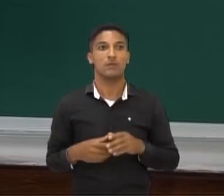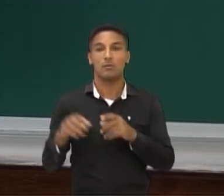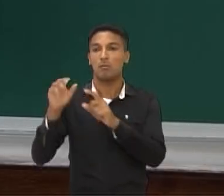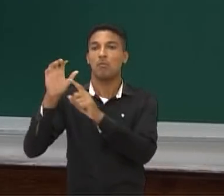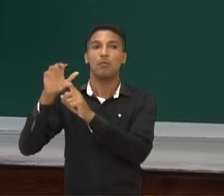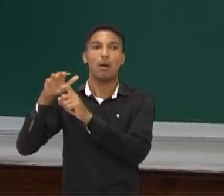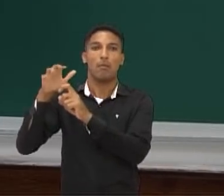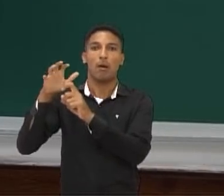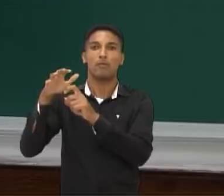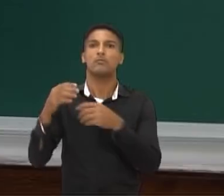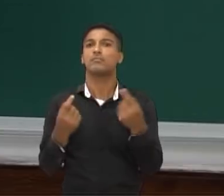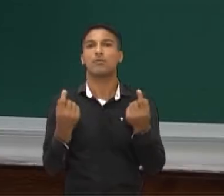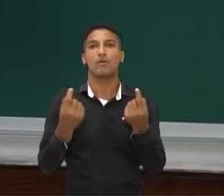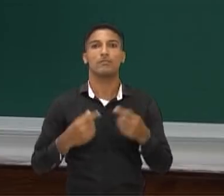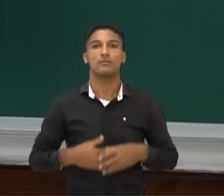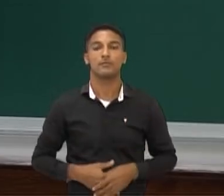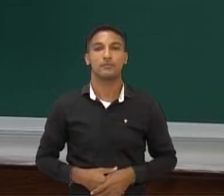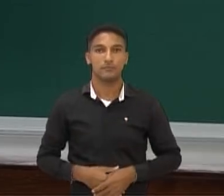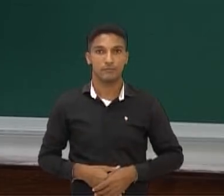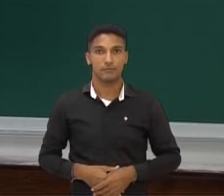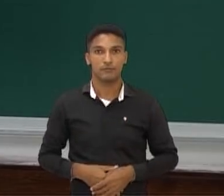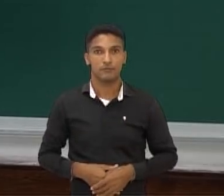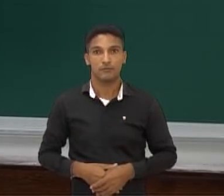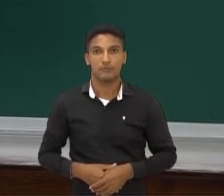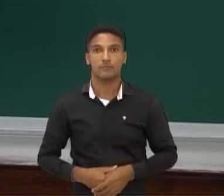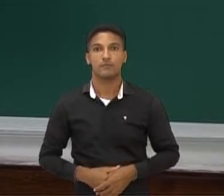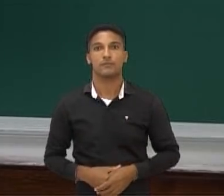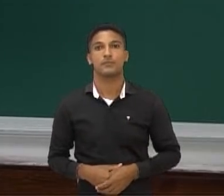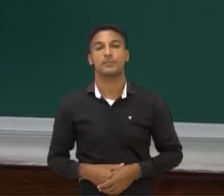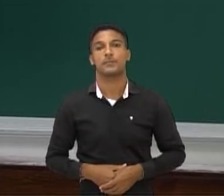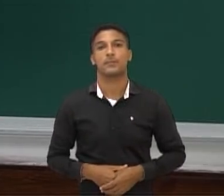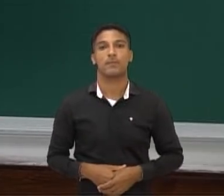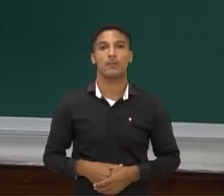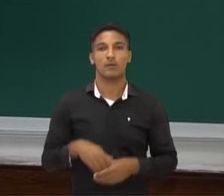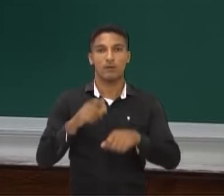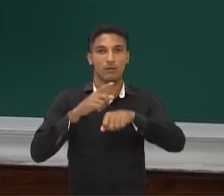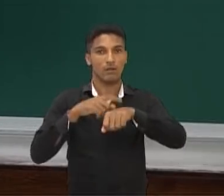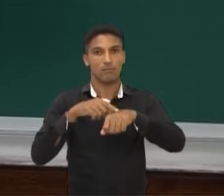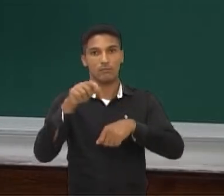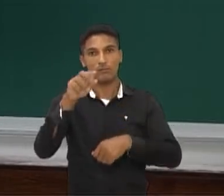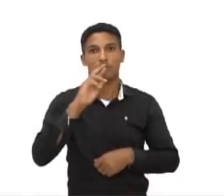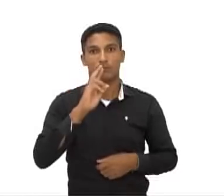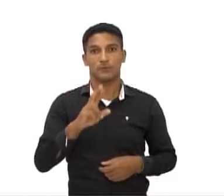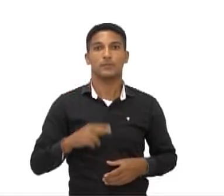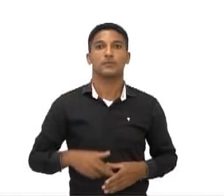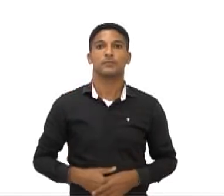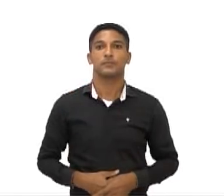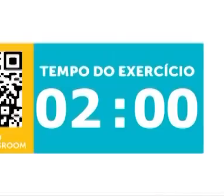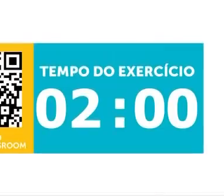tempo e nós já vamos retornar solucionando esse quiz. Um tempinho para você agora.